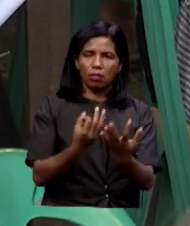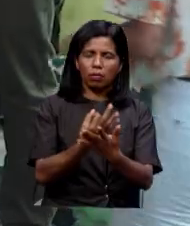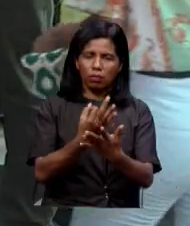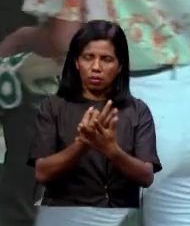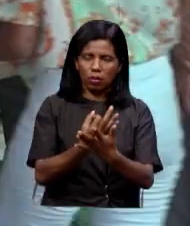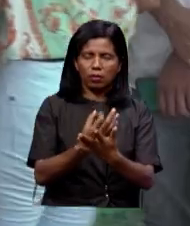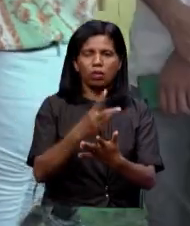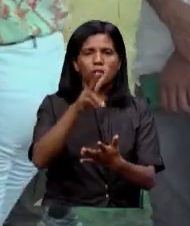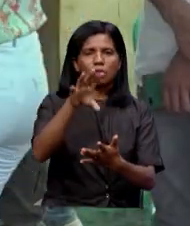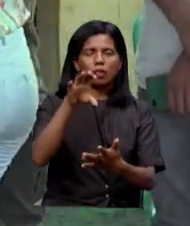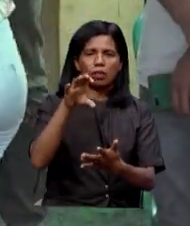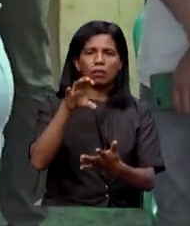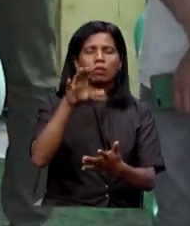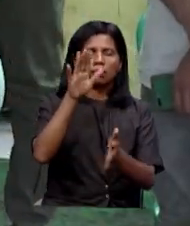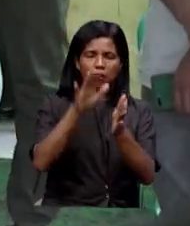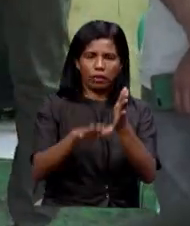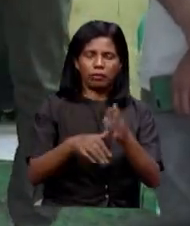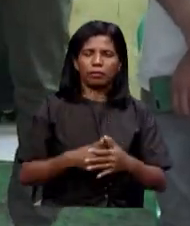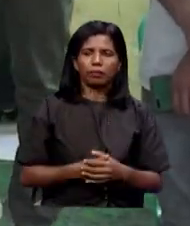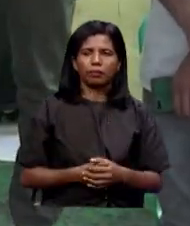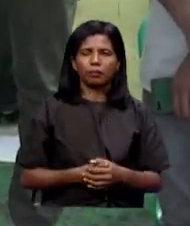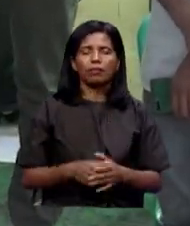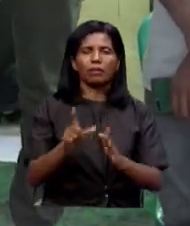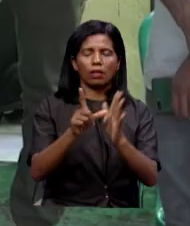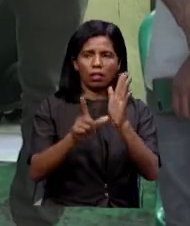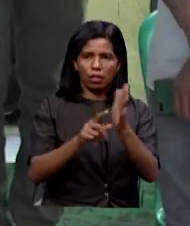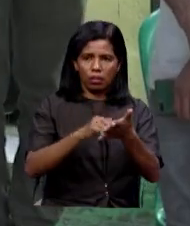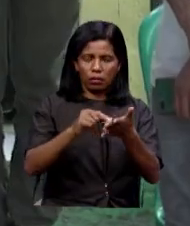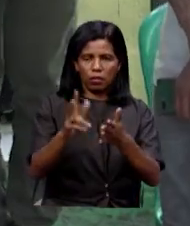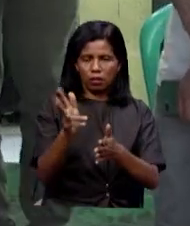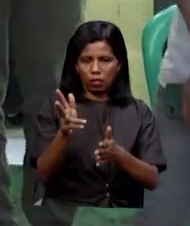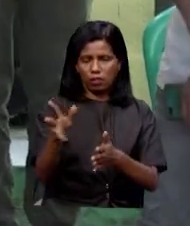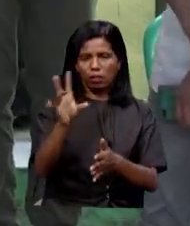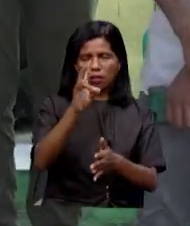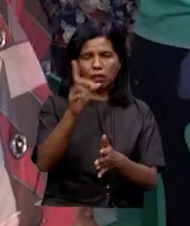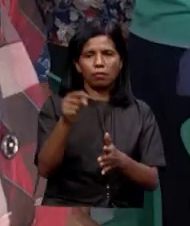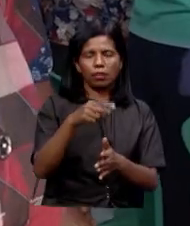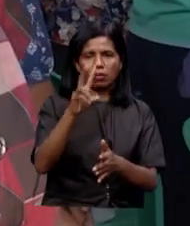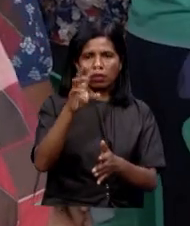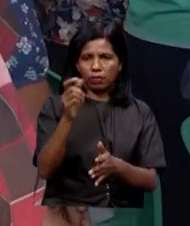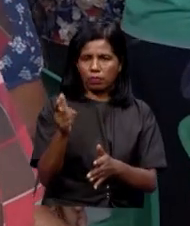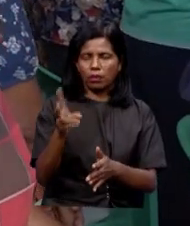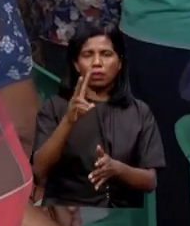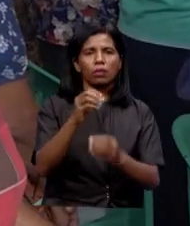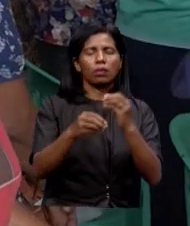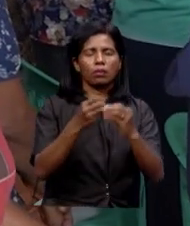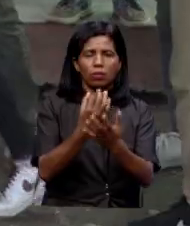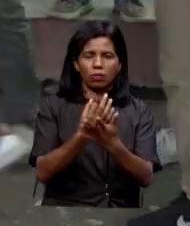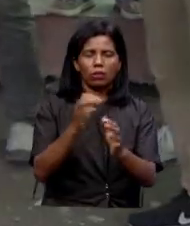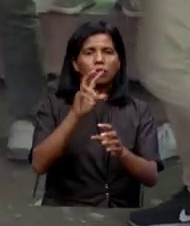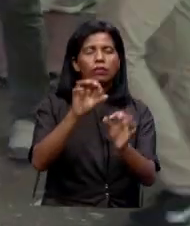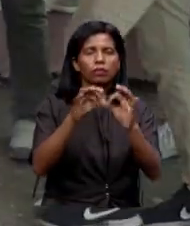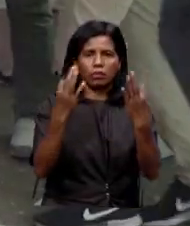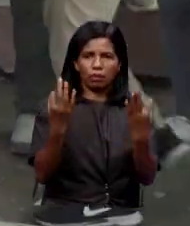husi dolar americano atus lima. Ia dekretu lei numero tolur resing hitu barariung ruar onur resing rua, konma subsidiu fing duanu dolar